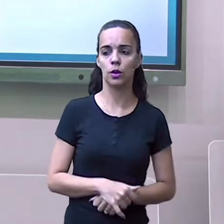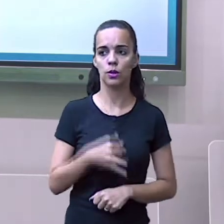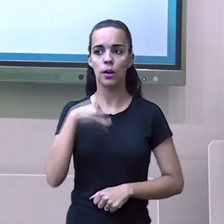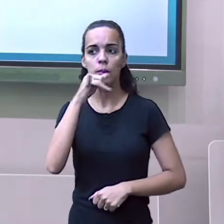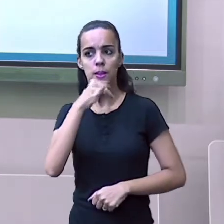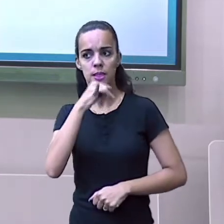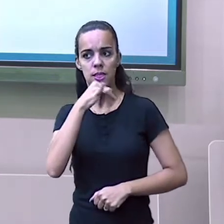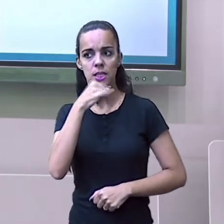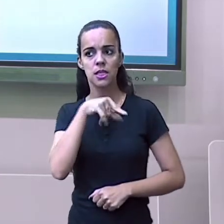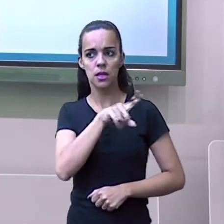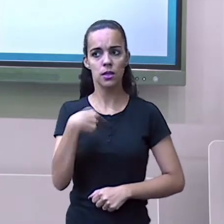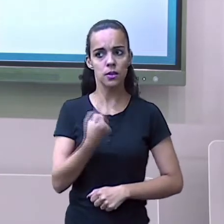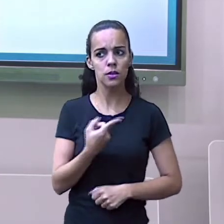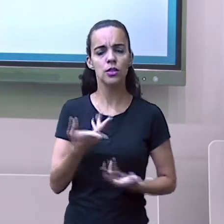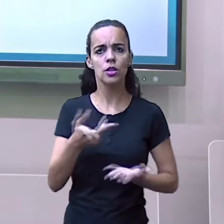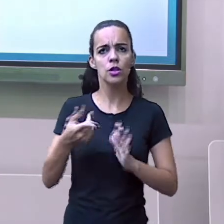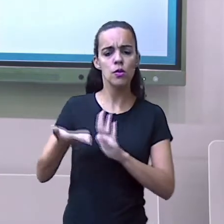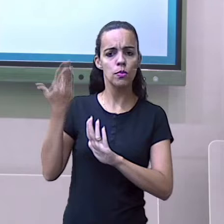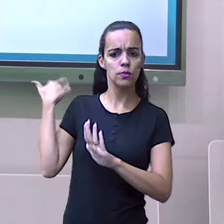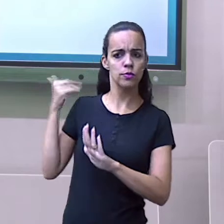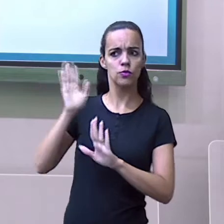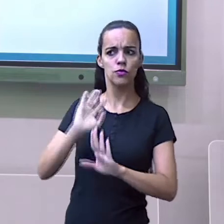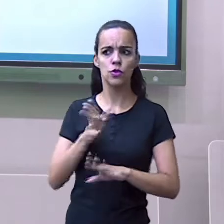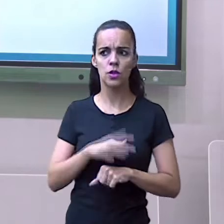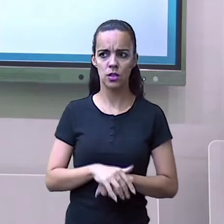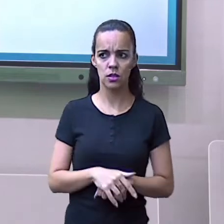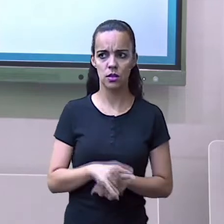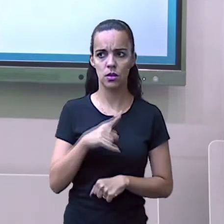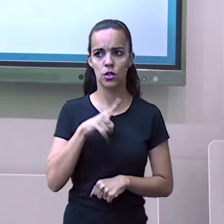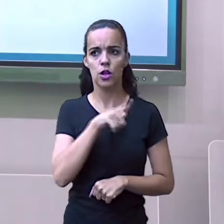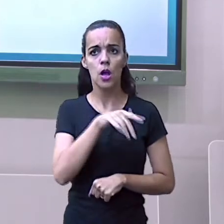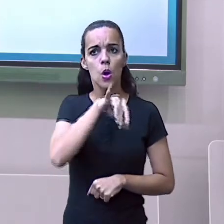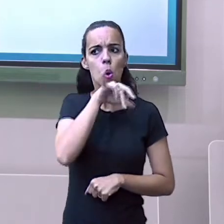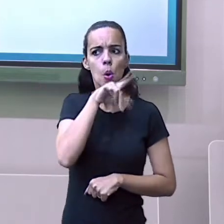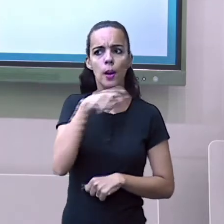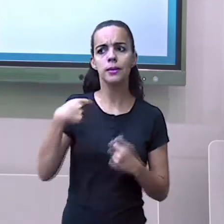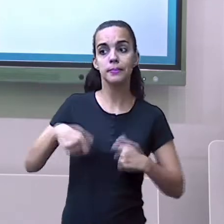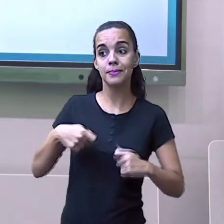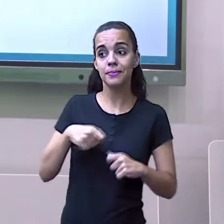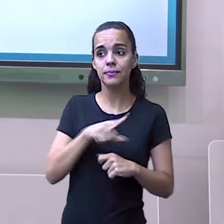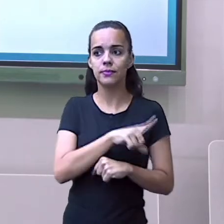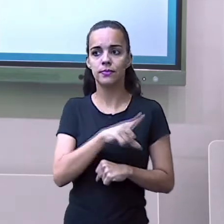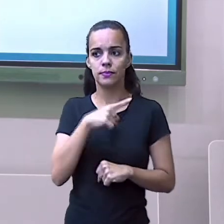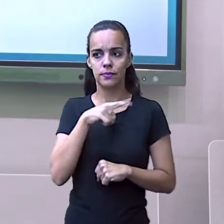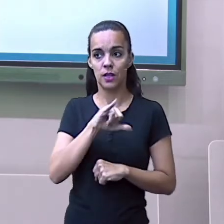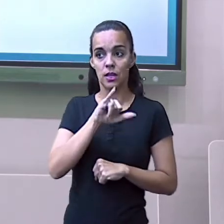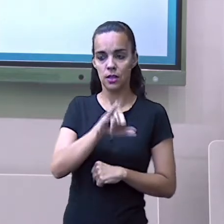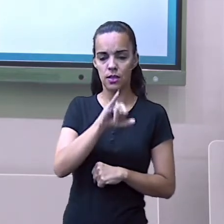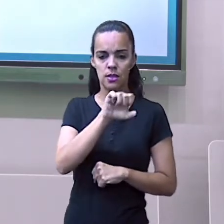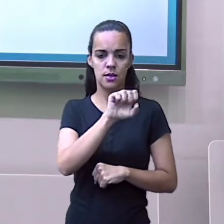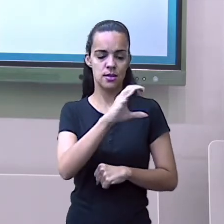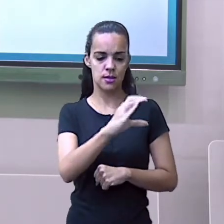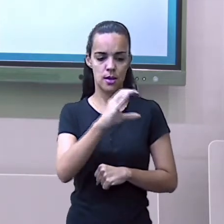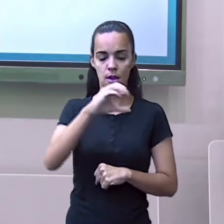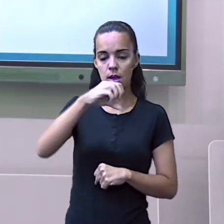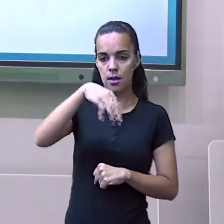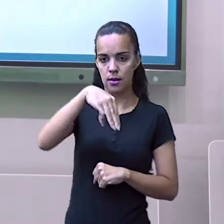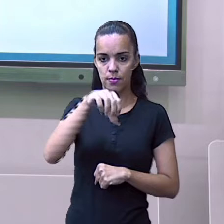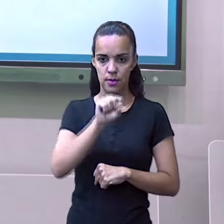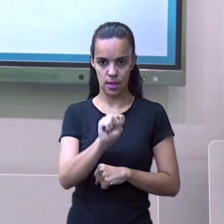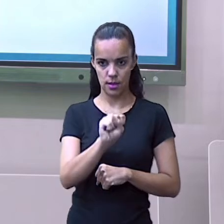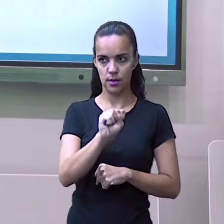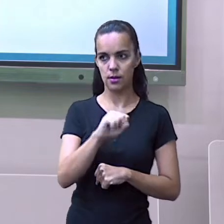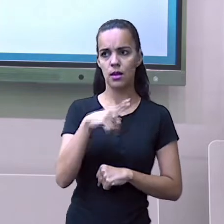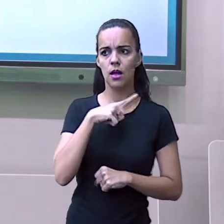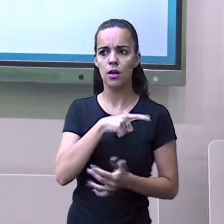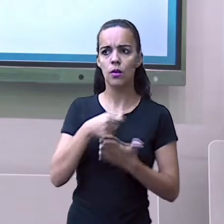exemplo que citamos anteriormente, o imposto que incide é o ICMS, Imposto